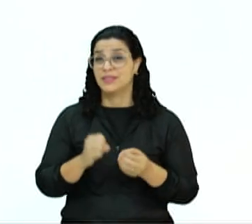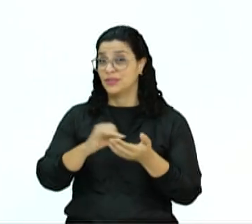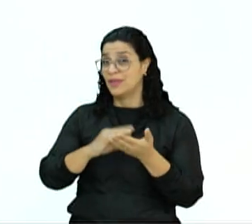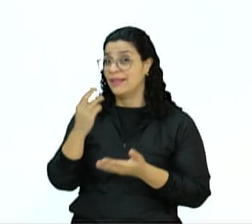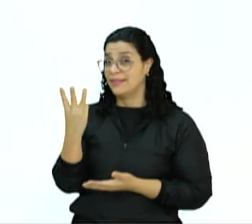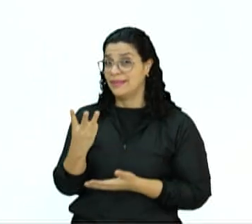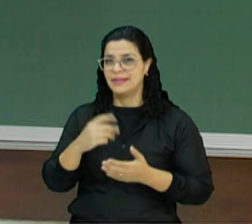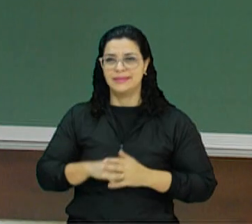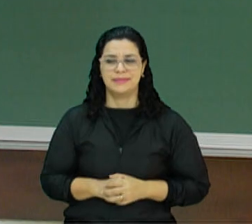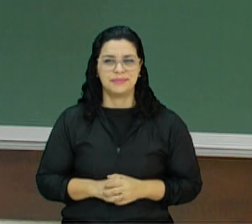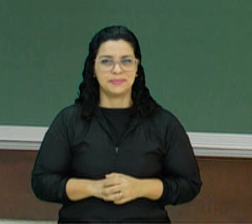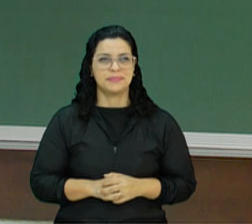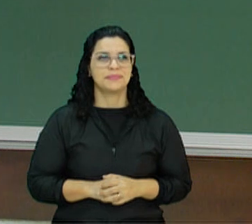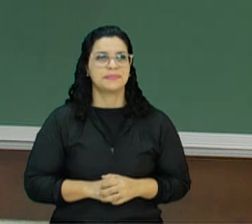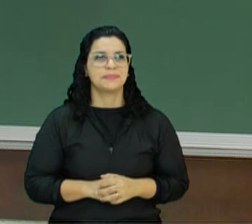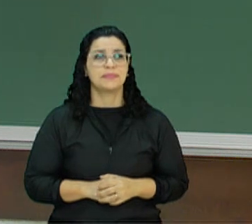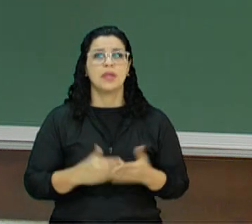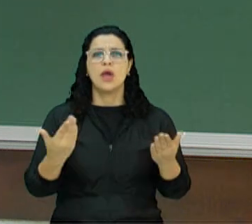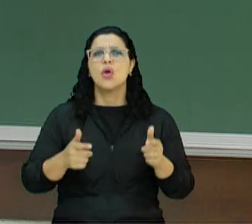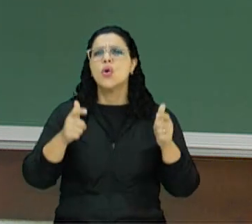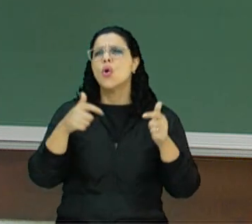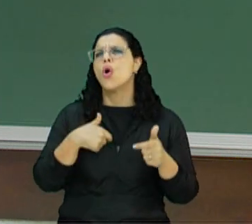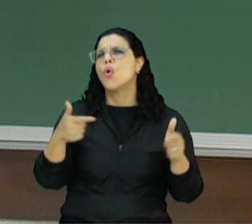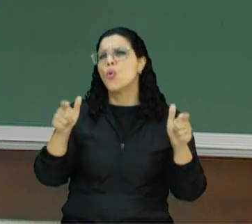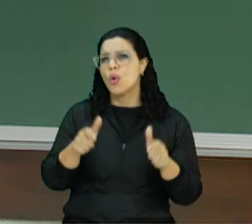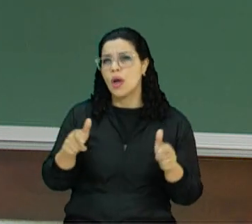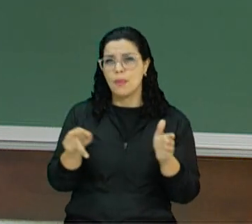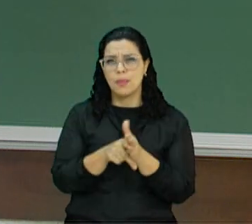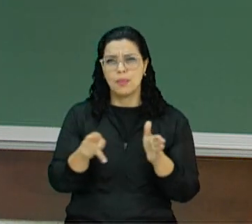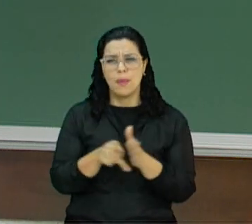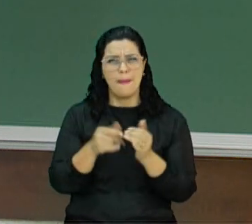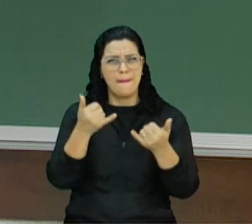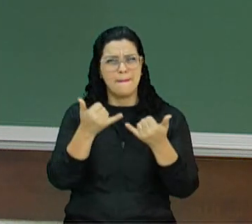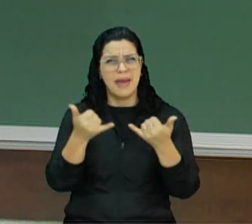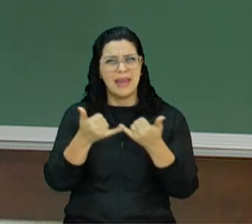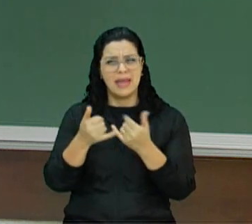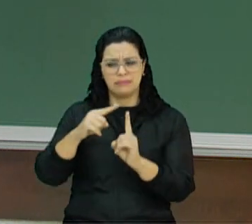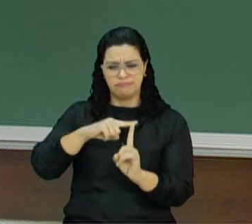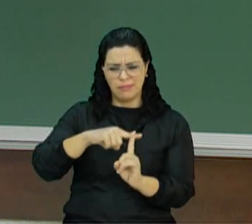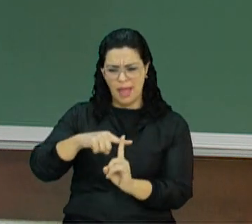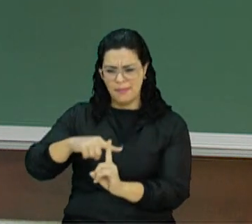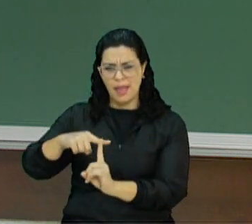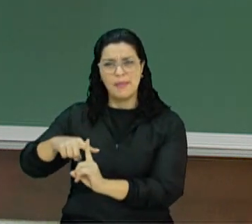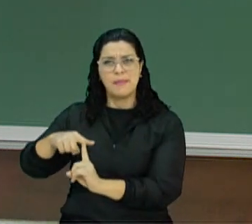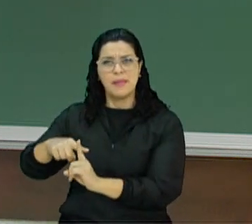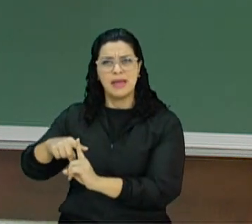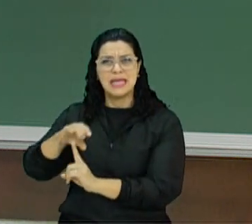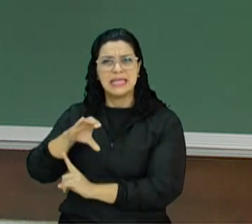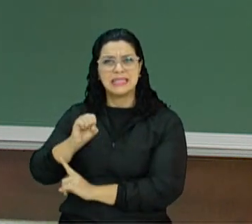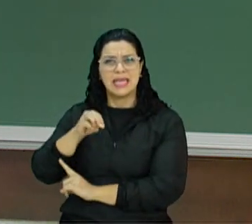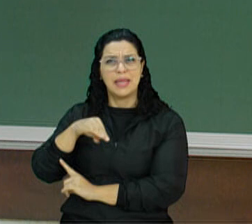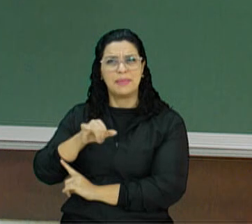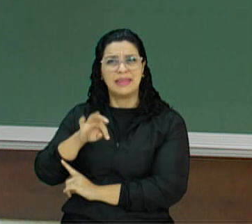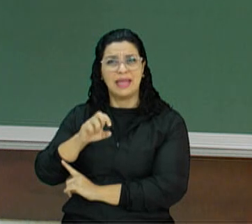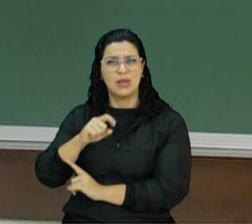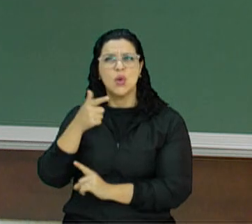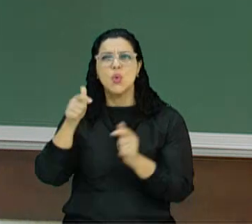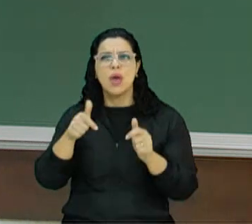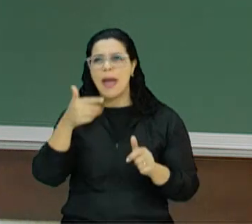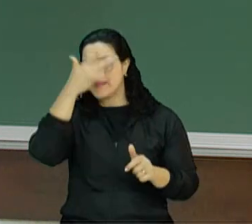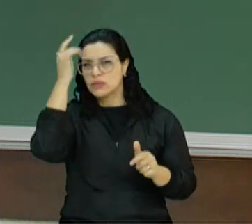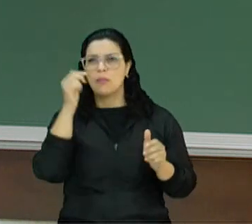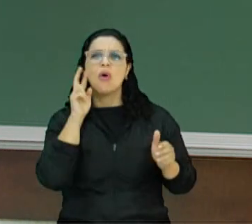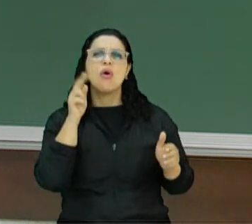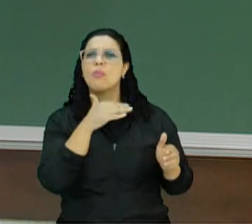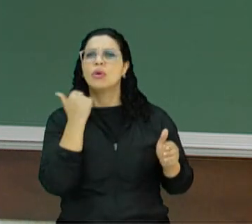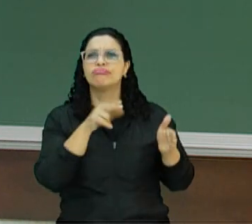Temos aqui a questão 3. O que um lugar como cemitério já nos antecipa? Quais